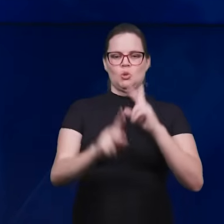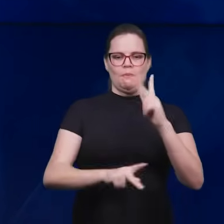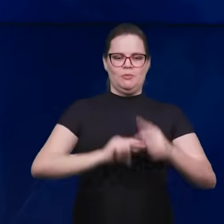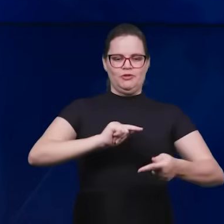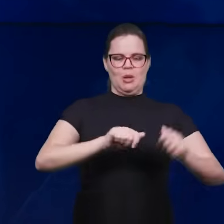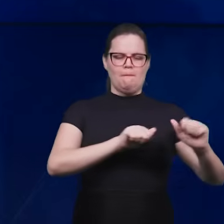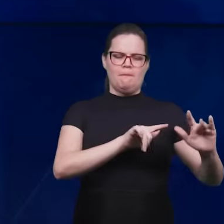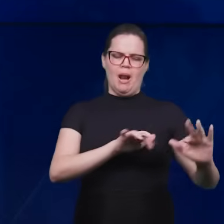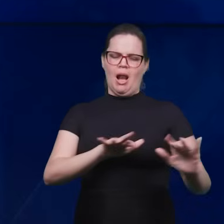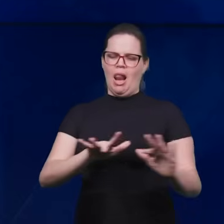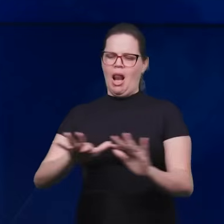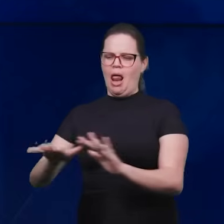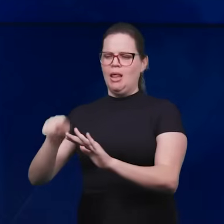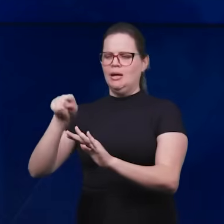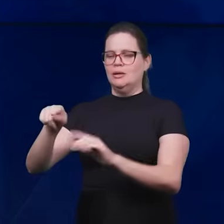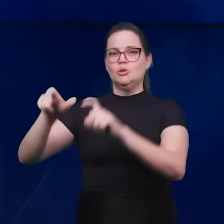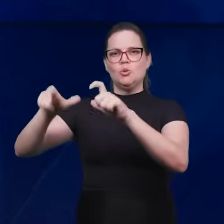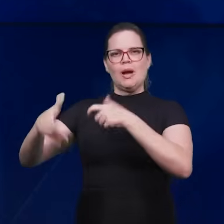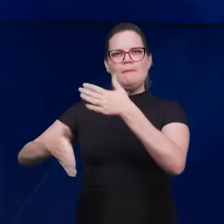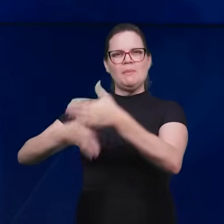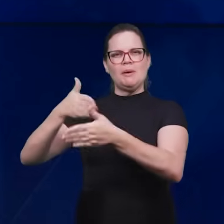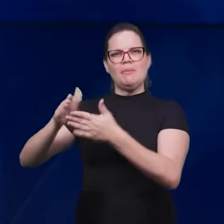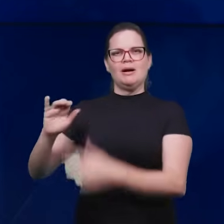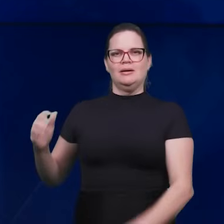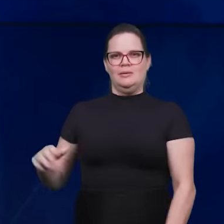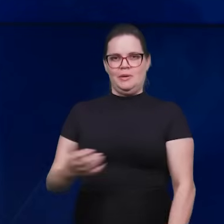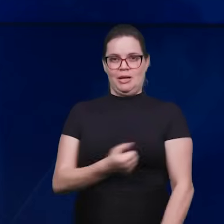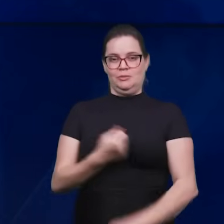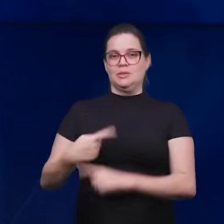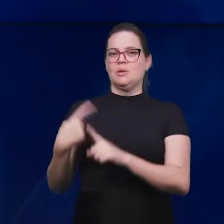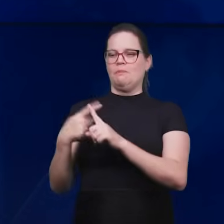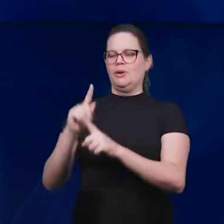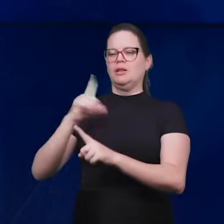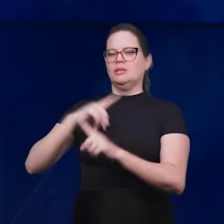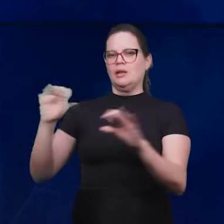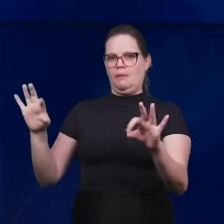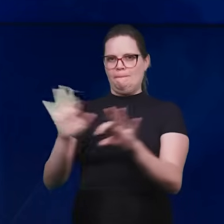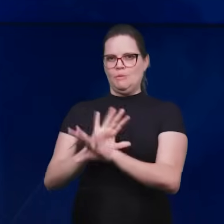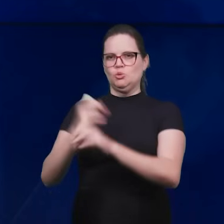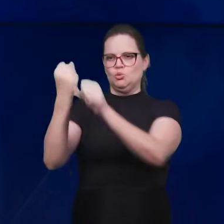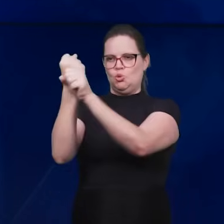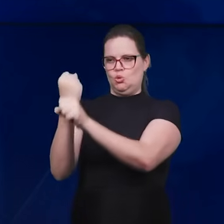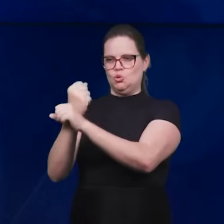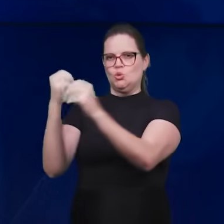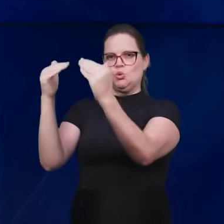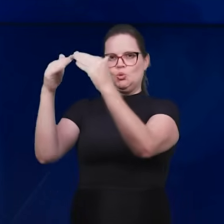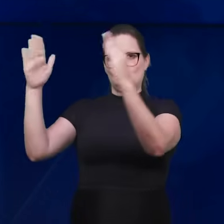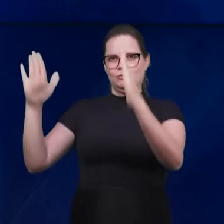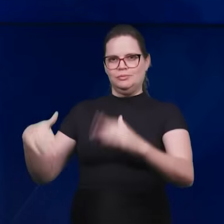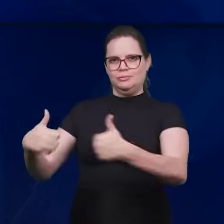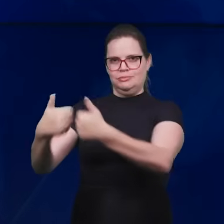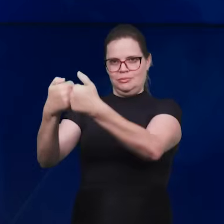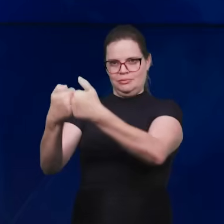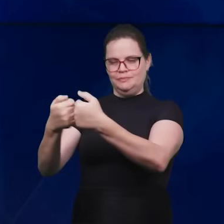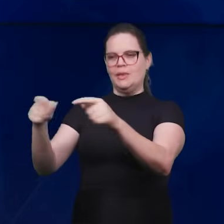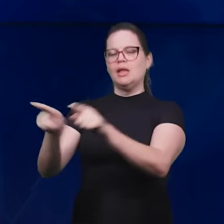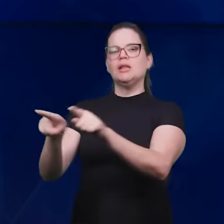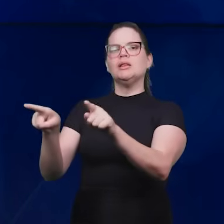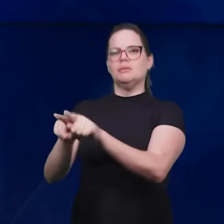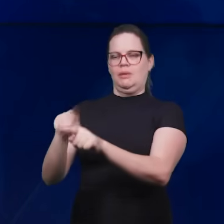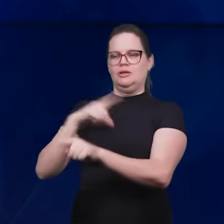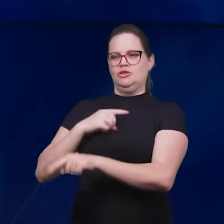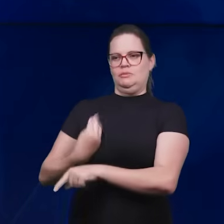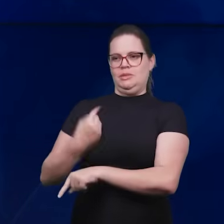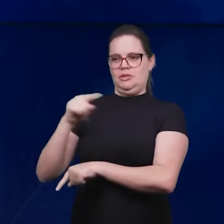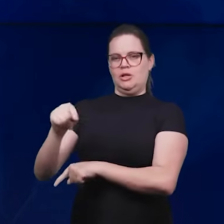Israel, já com a arca e agora com o templo. Não havia outros templos